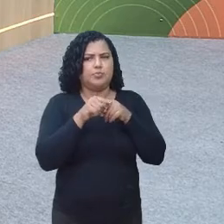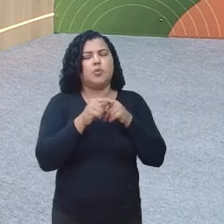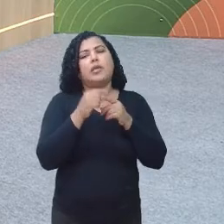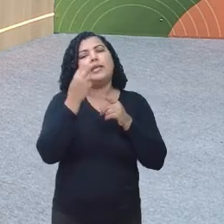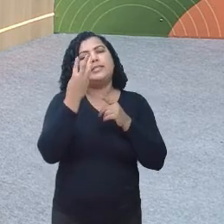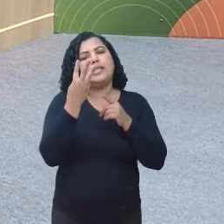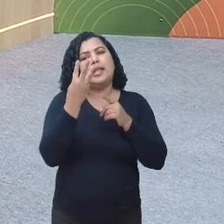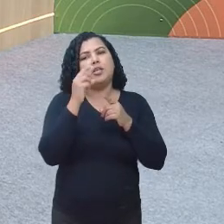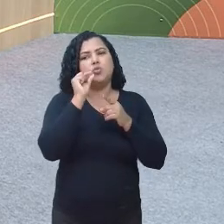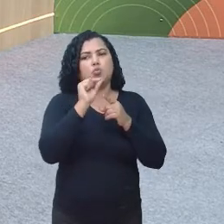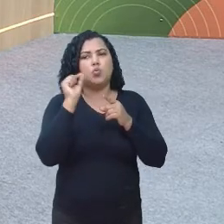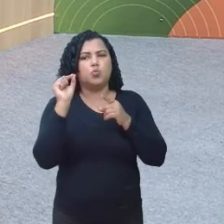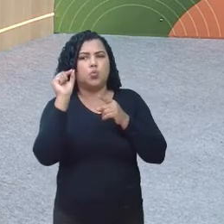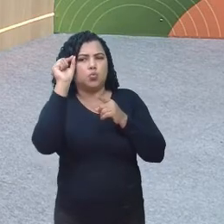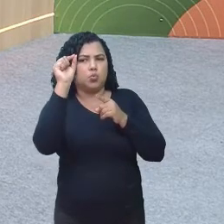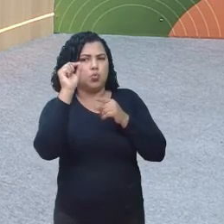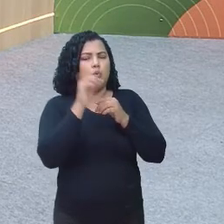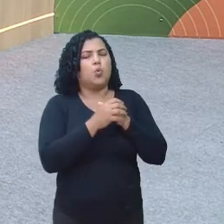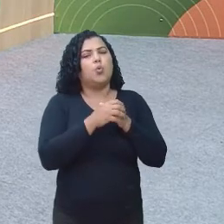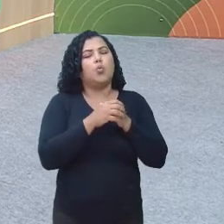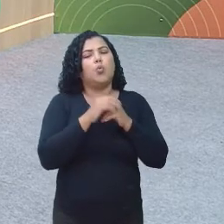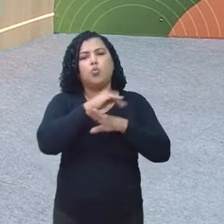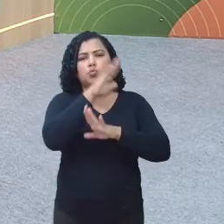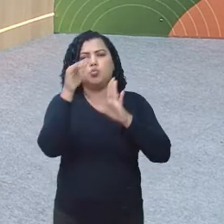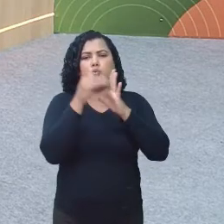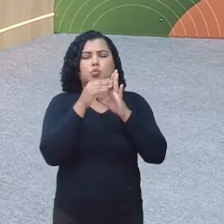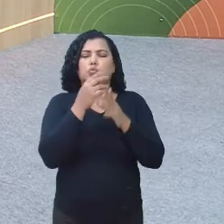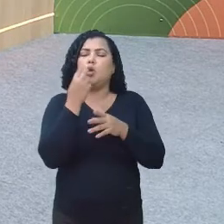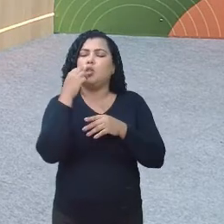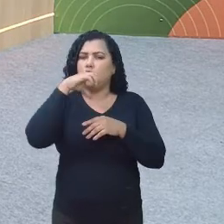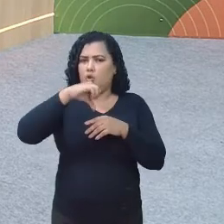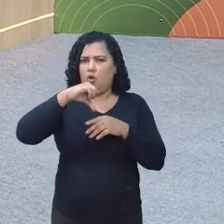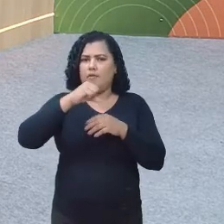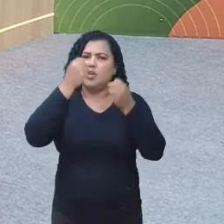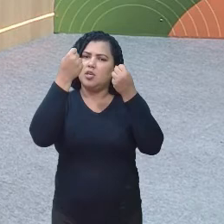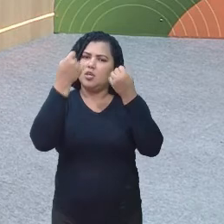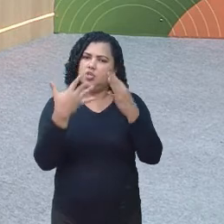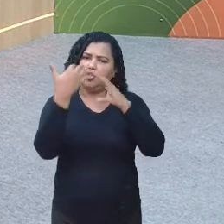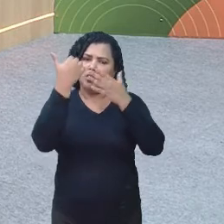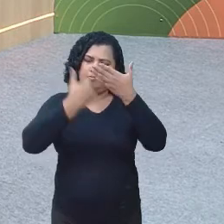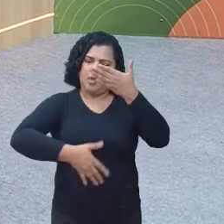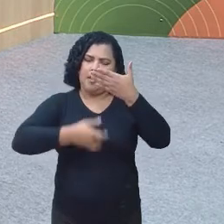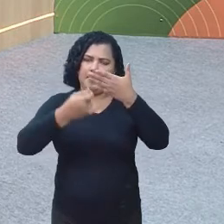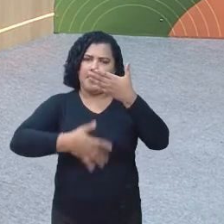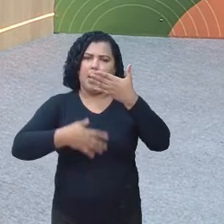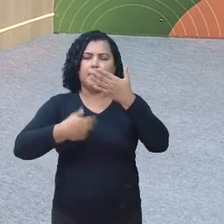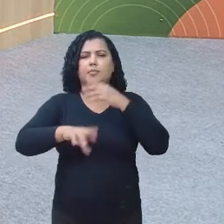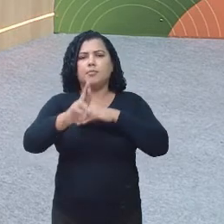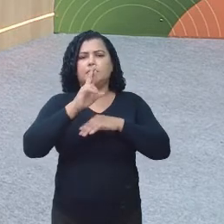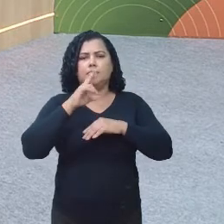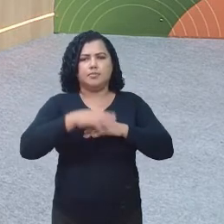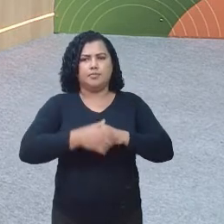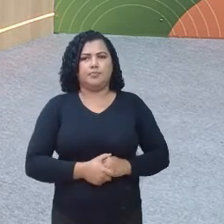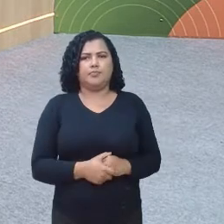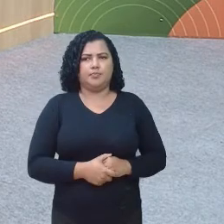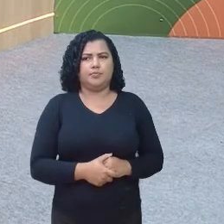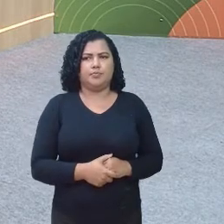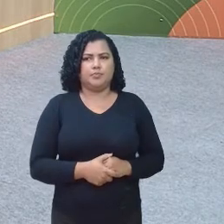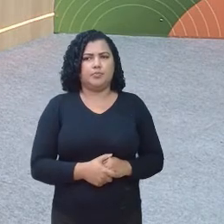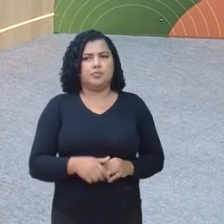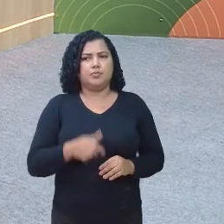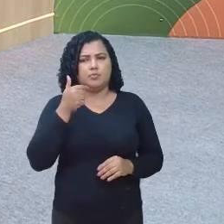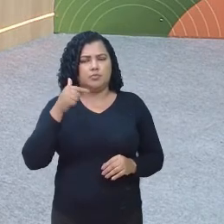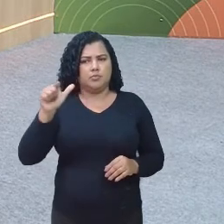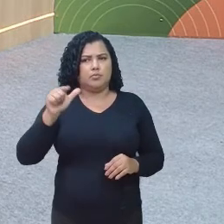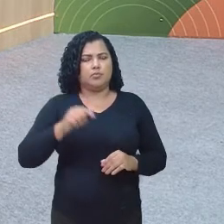com um total de 9. Escreve para a gente lá qual foi a resposta que você encontrou, tá certo? E a outra que